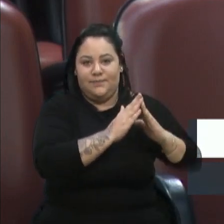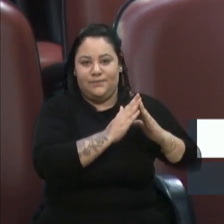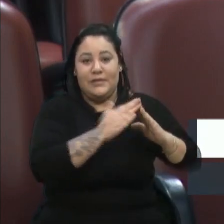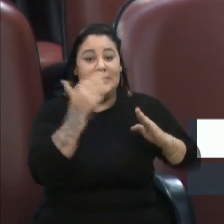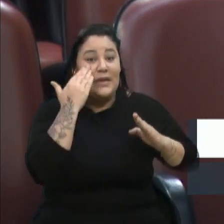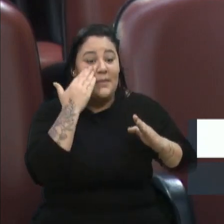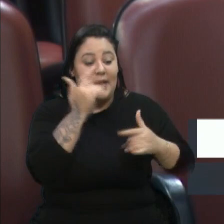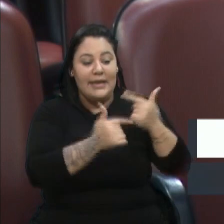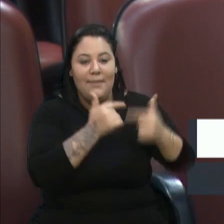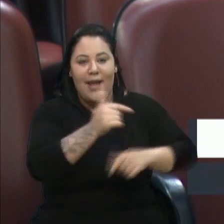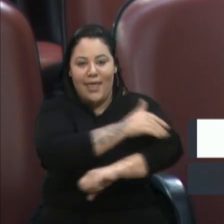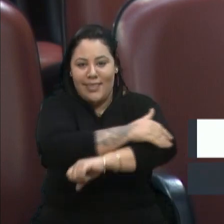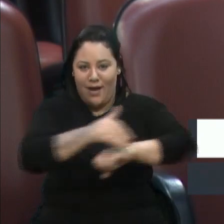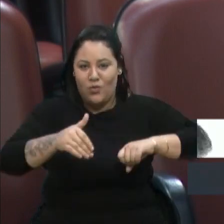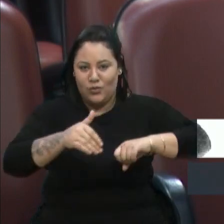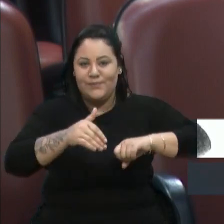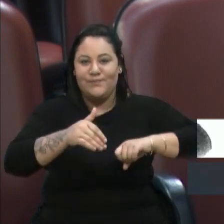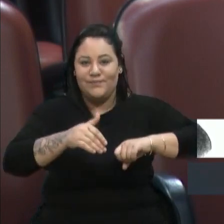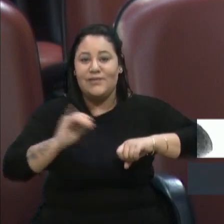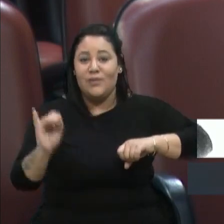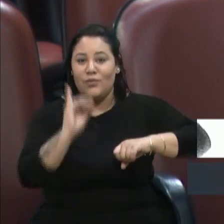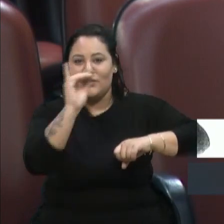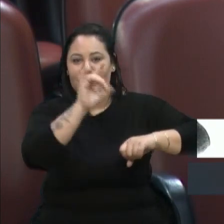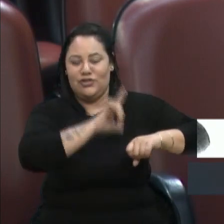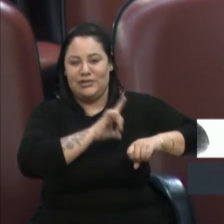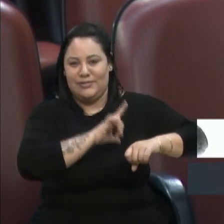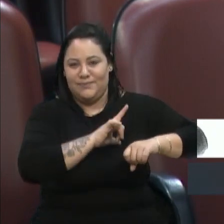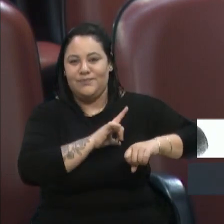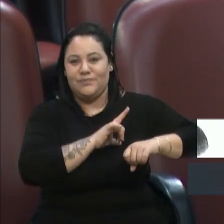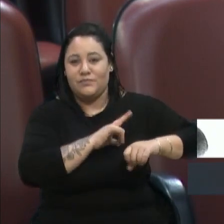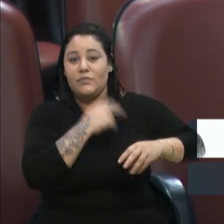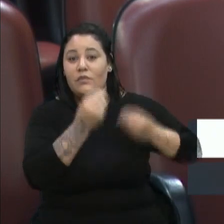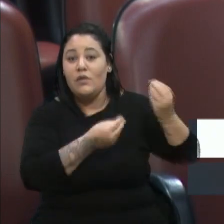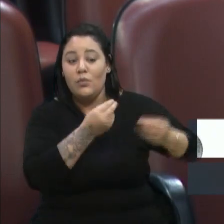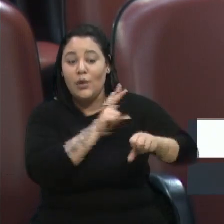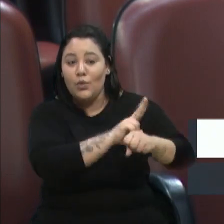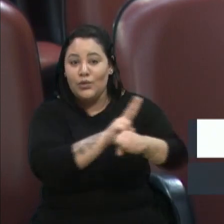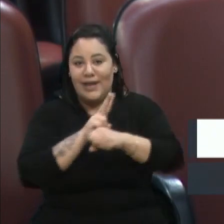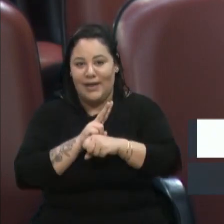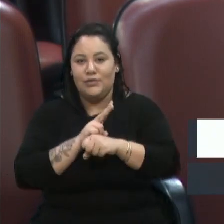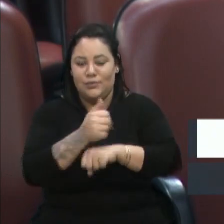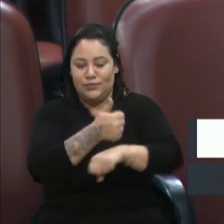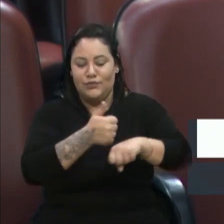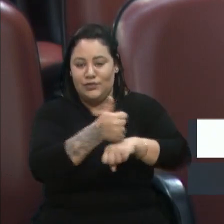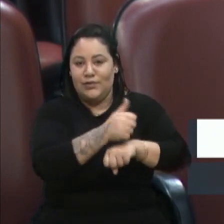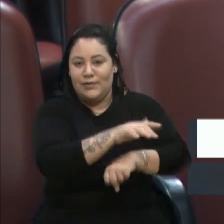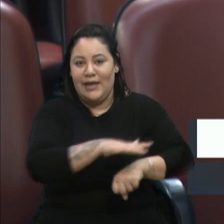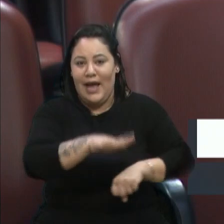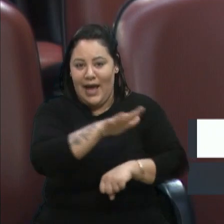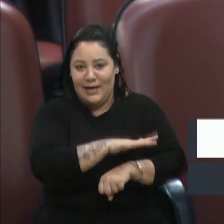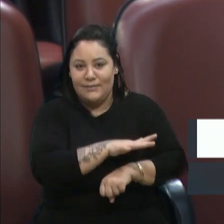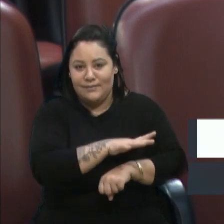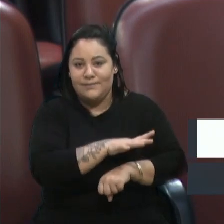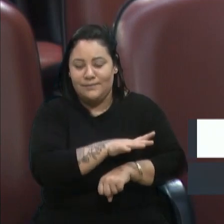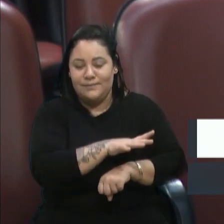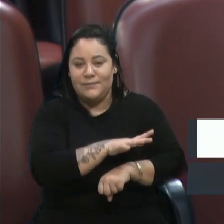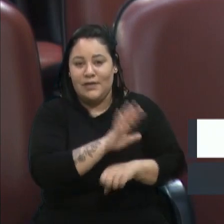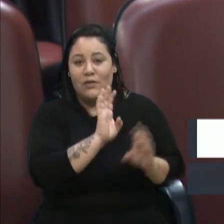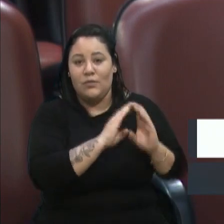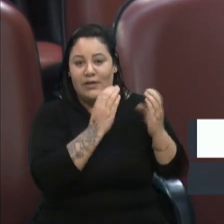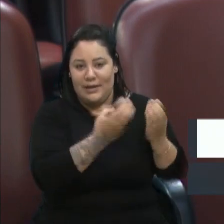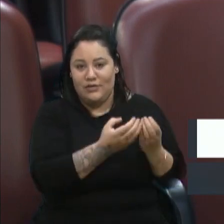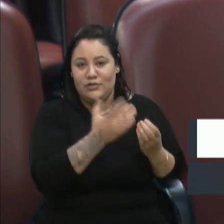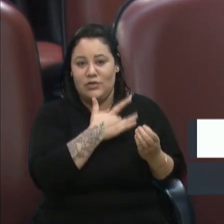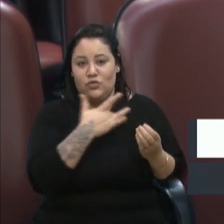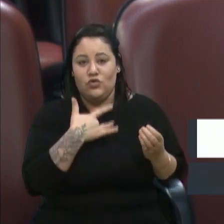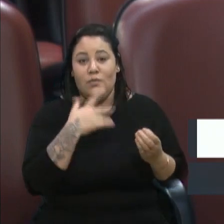na rua, é importante nós saber como é que está o cuidado desses agentes comunitários da saúde, para ver